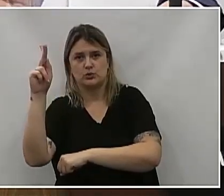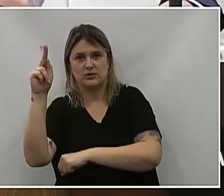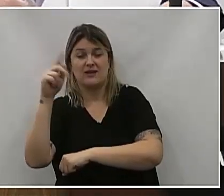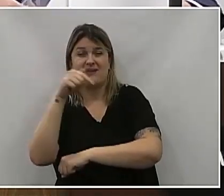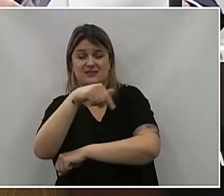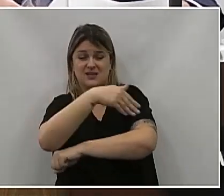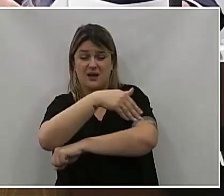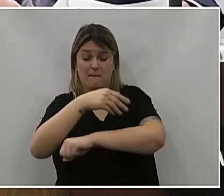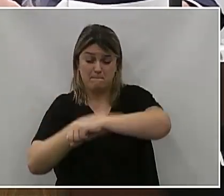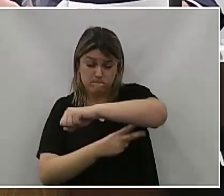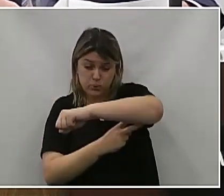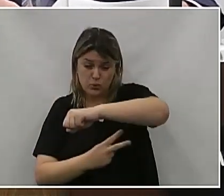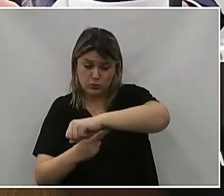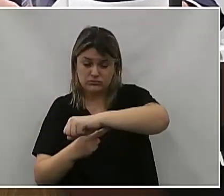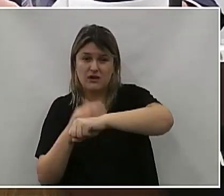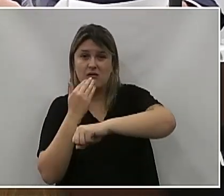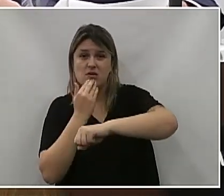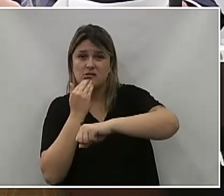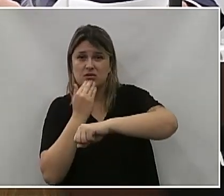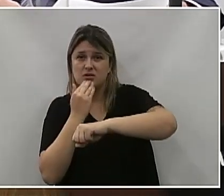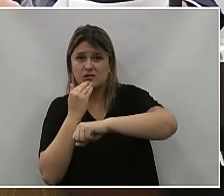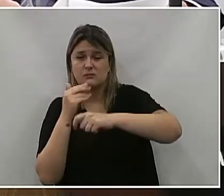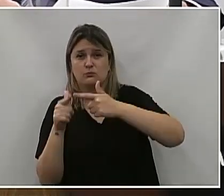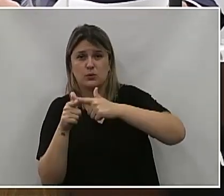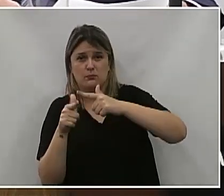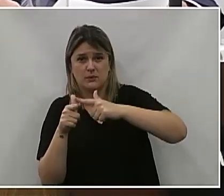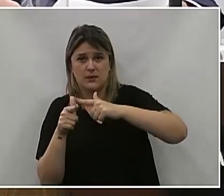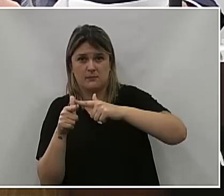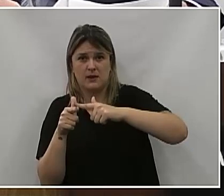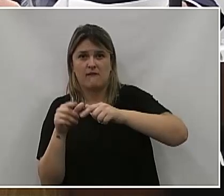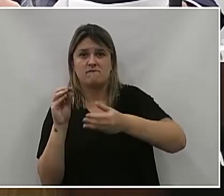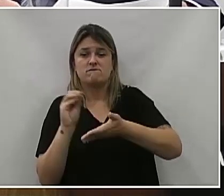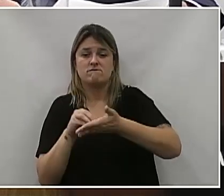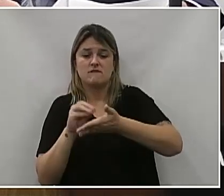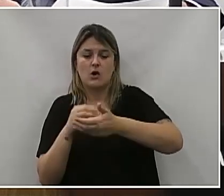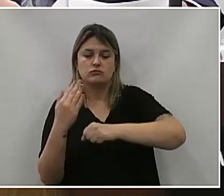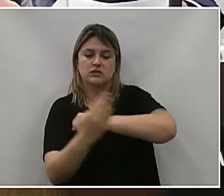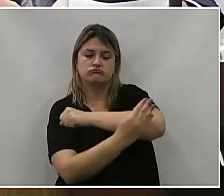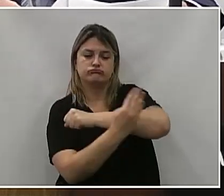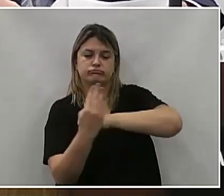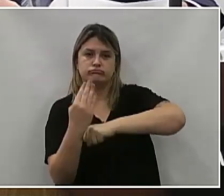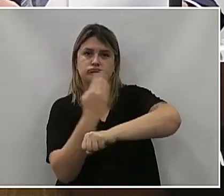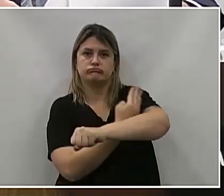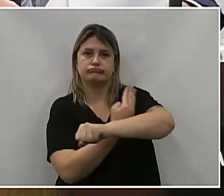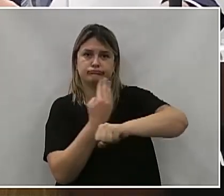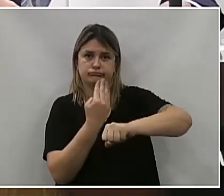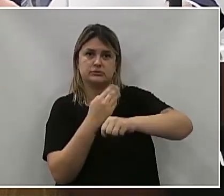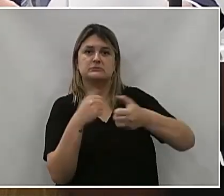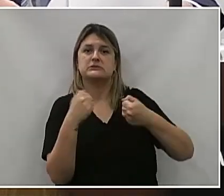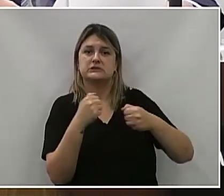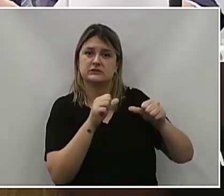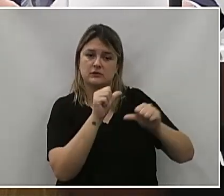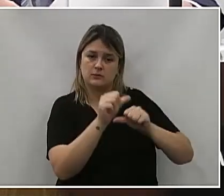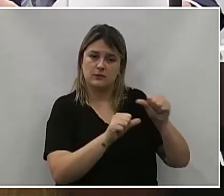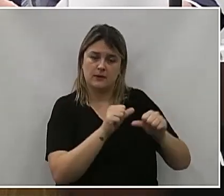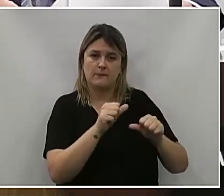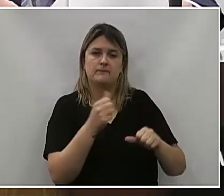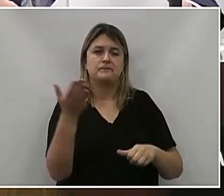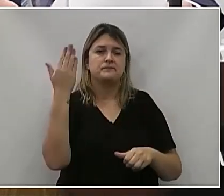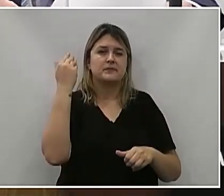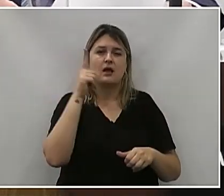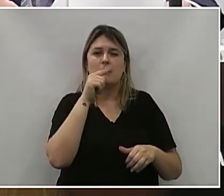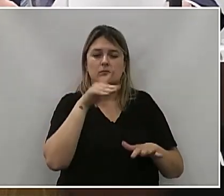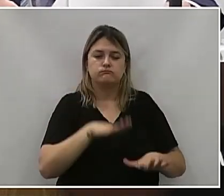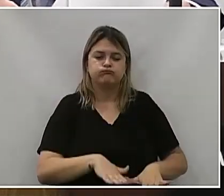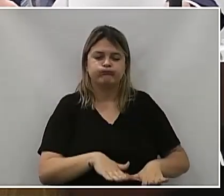adequada, com desníveis em sua cabeceira, bem como falta do guarda-corpo em sua extensão. Faz-se necessário lembrar que, em tempos de